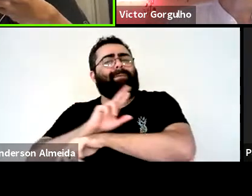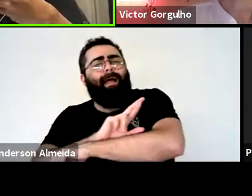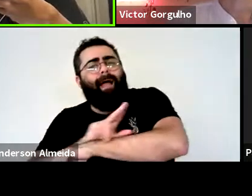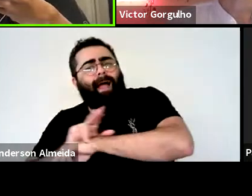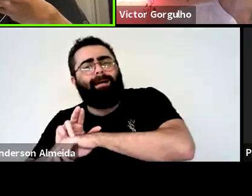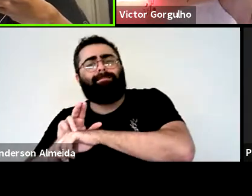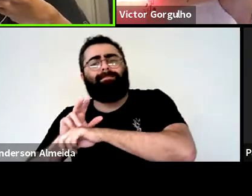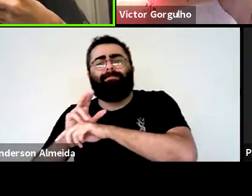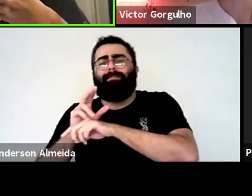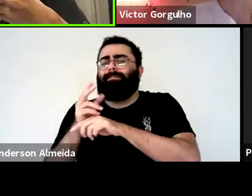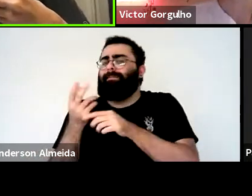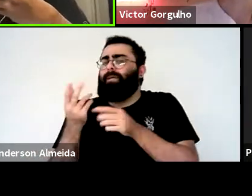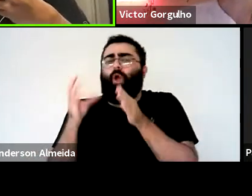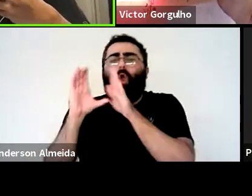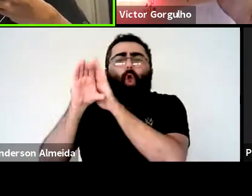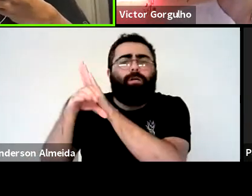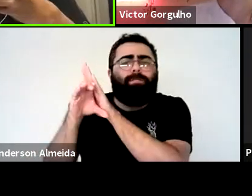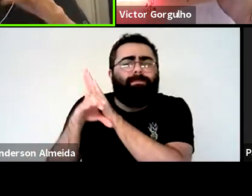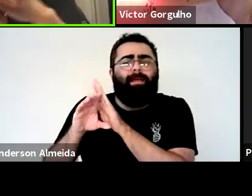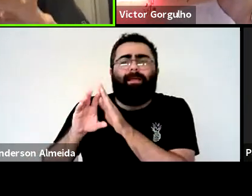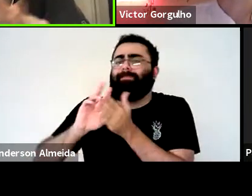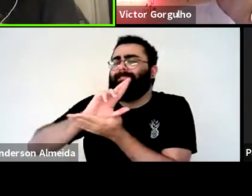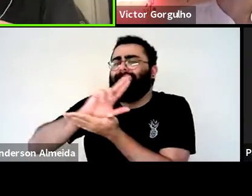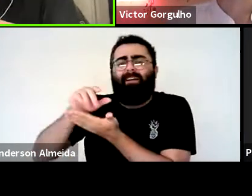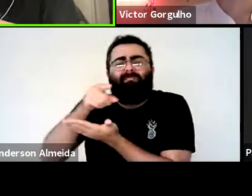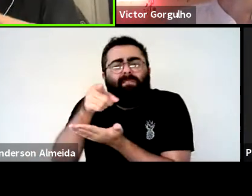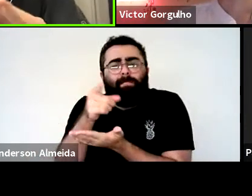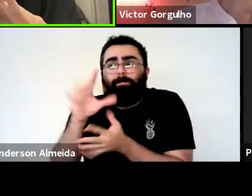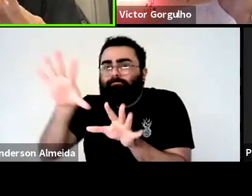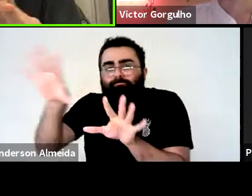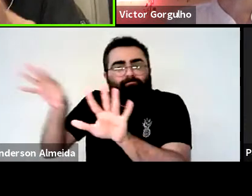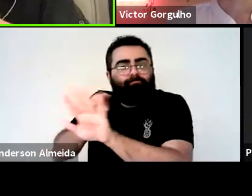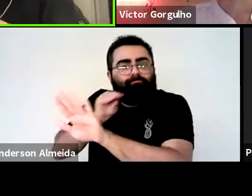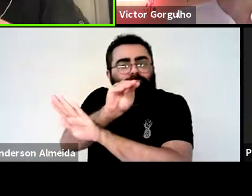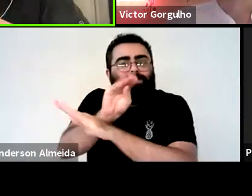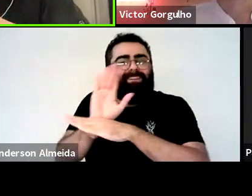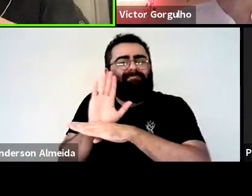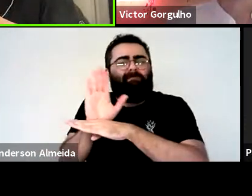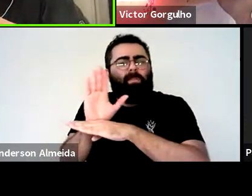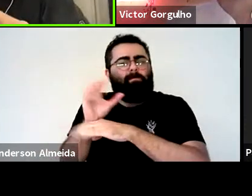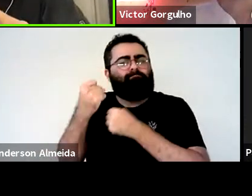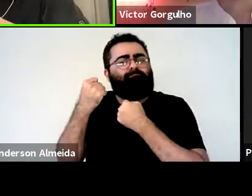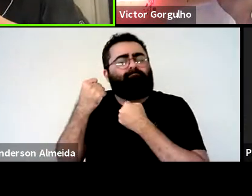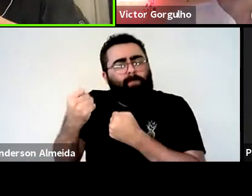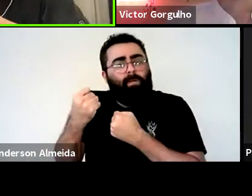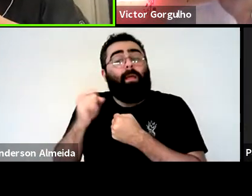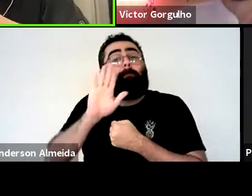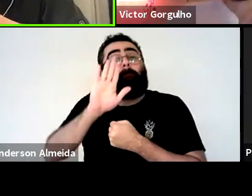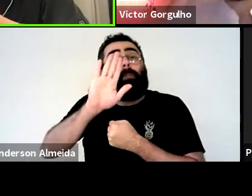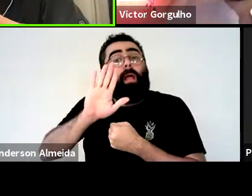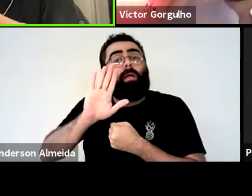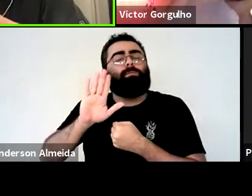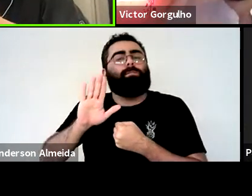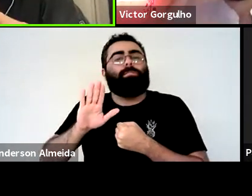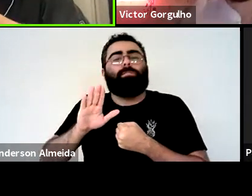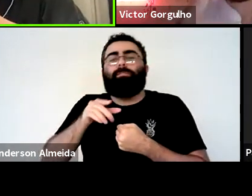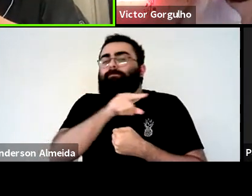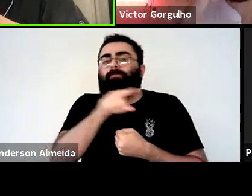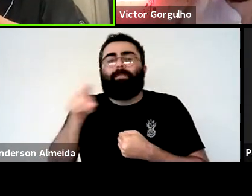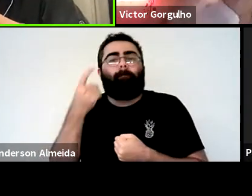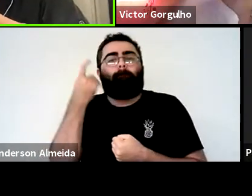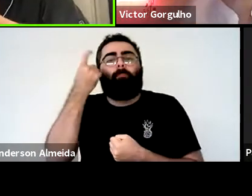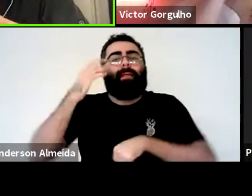recusa e coloca completamente ao lado as categorias de espaço-tempo, tal como elas são concebidas a partir